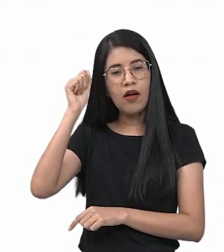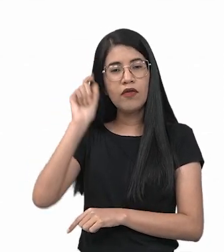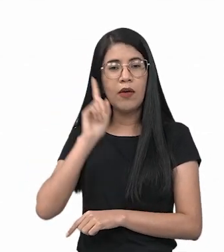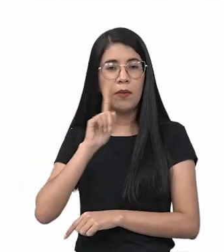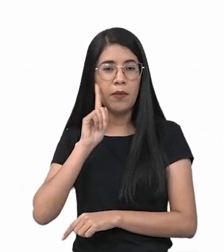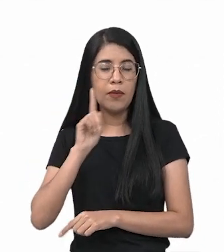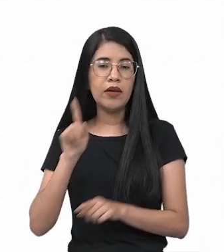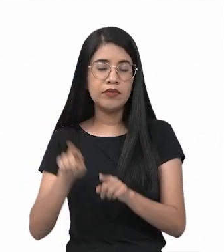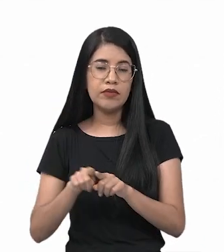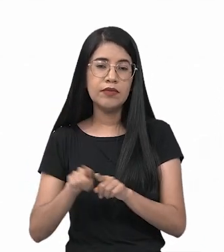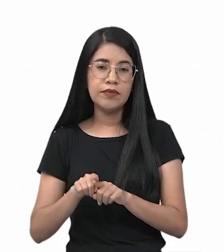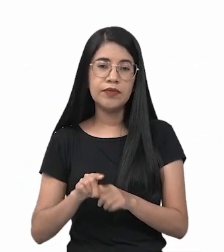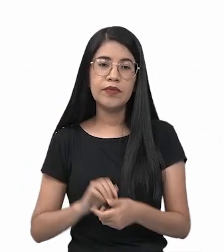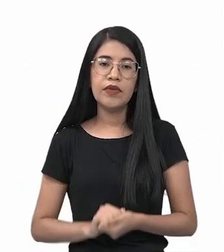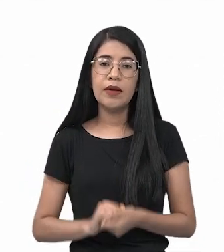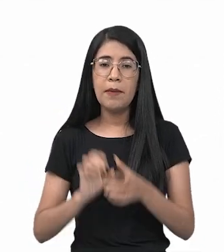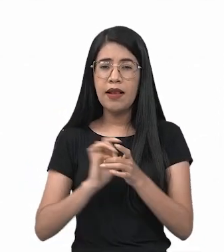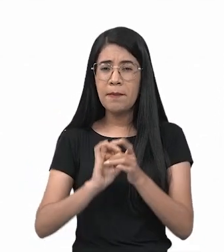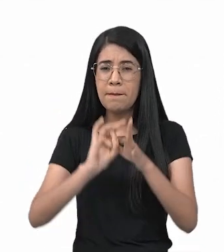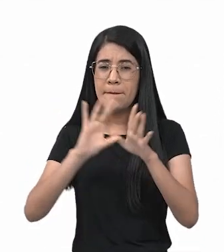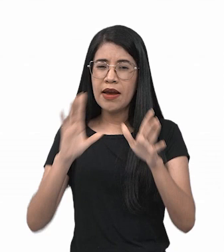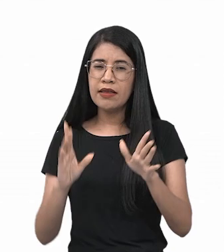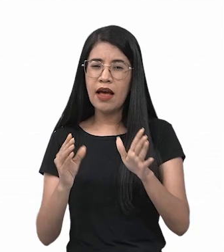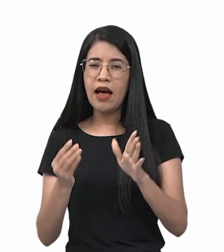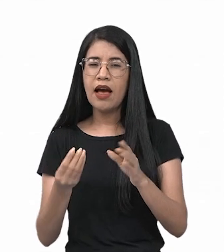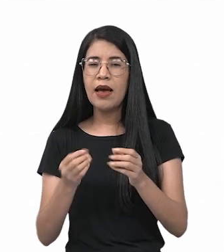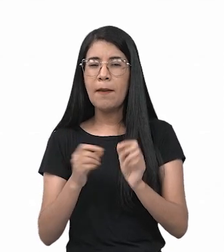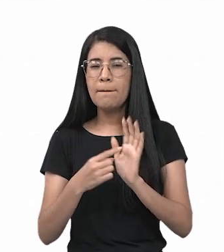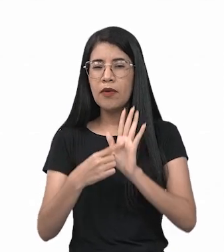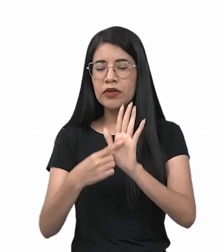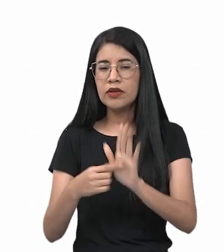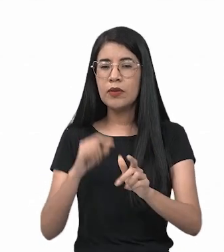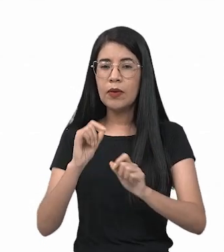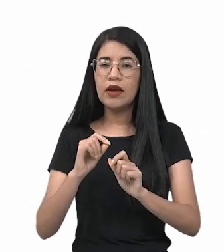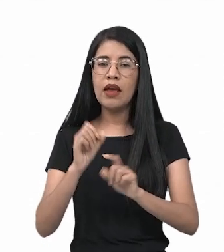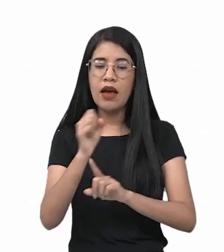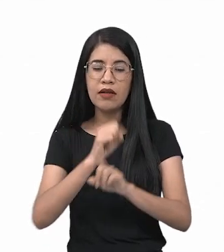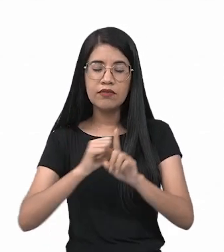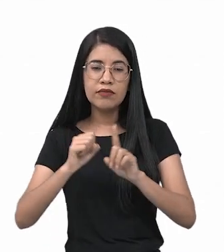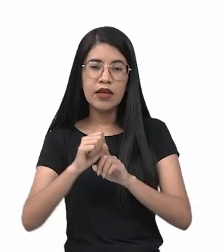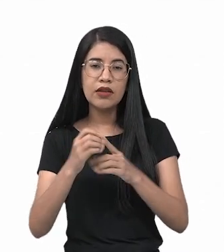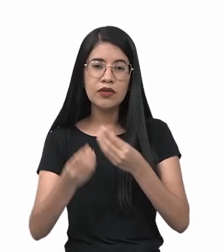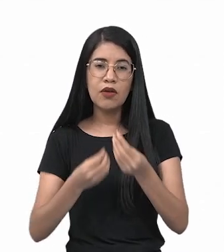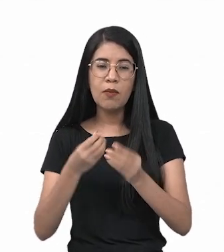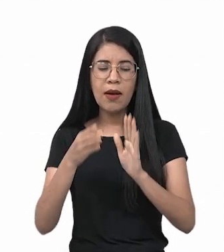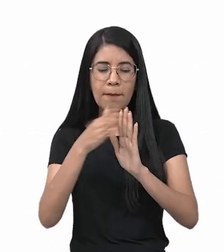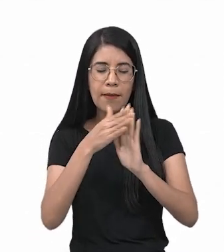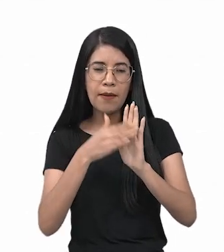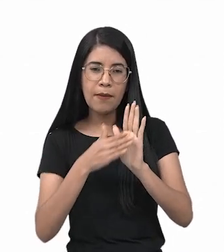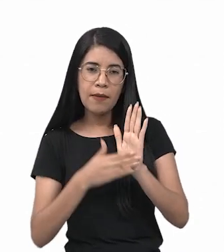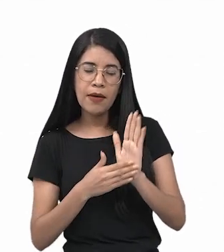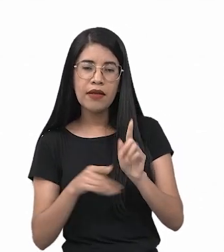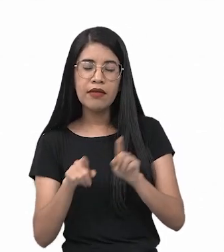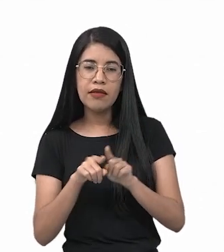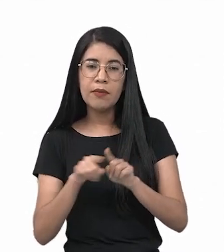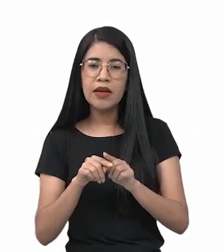movimento de liberdade, colocando as causas sociais em pauta. Olha quanta música,